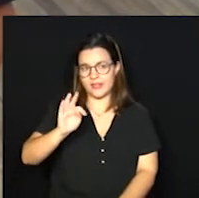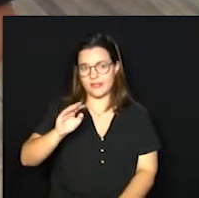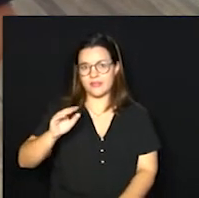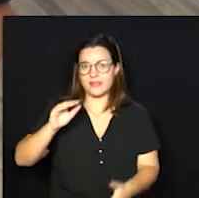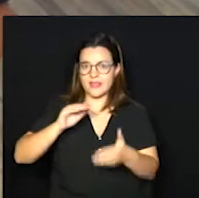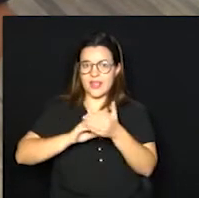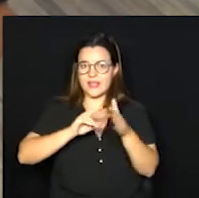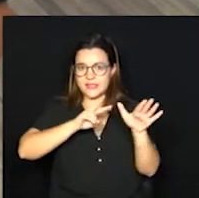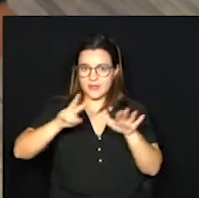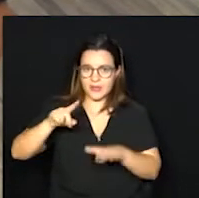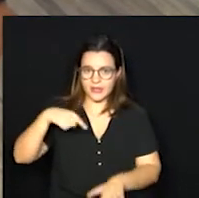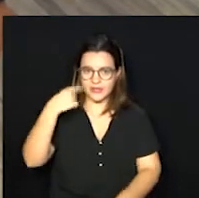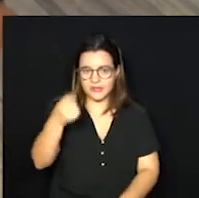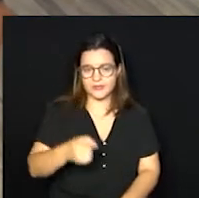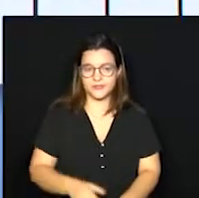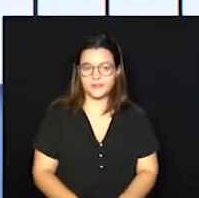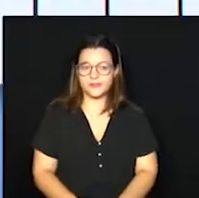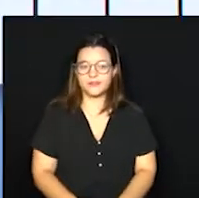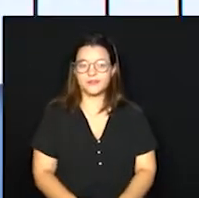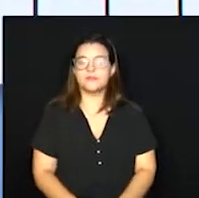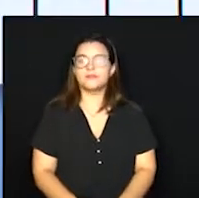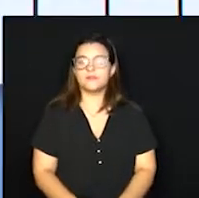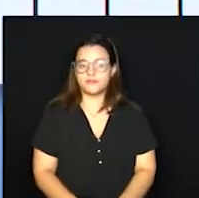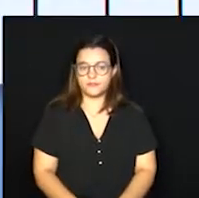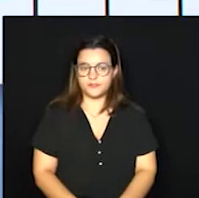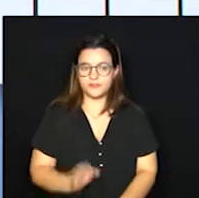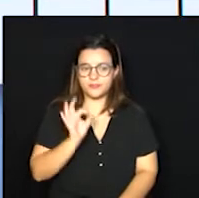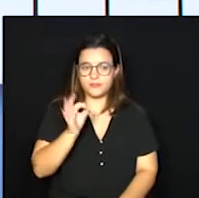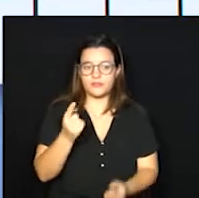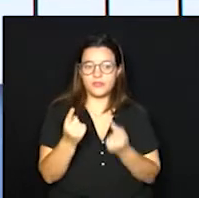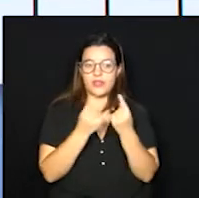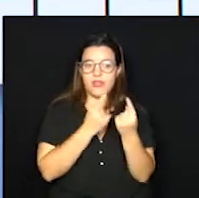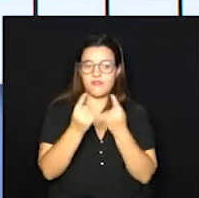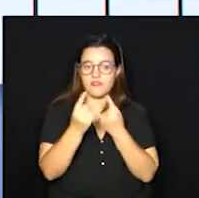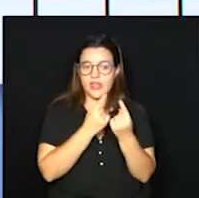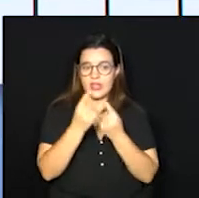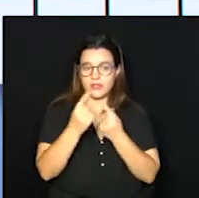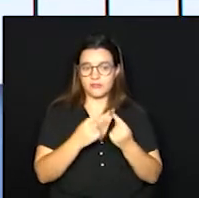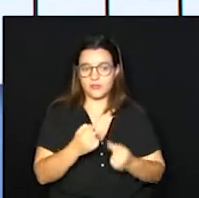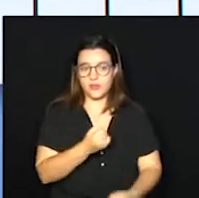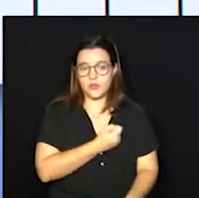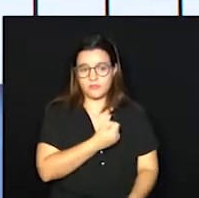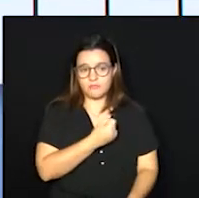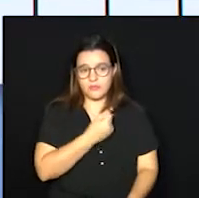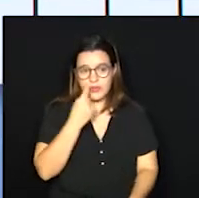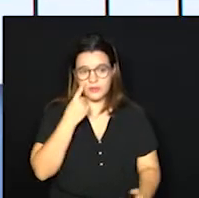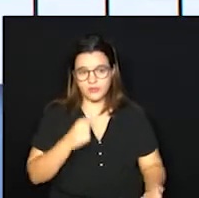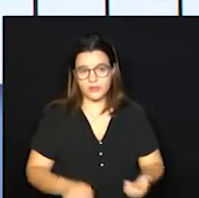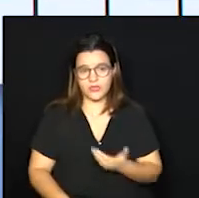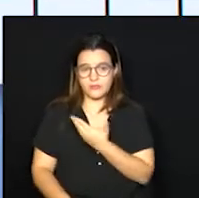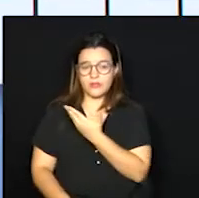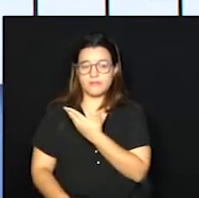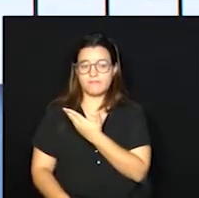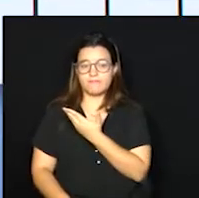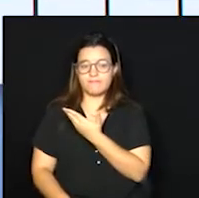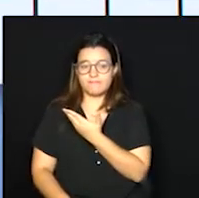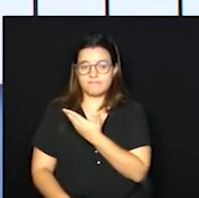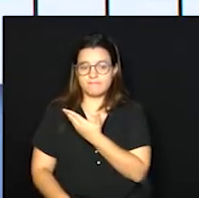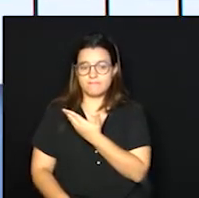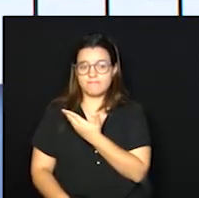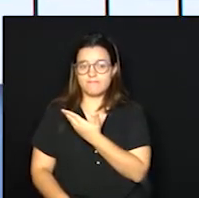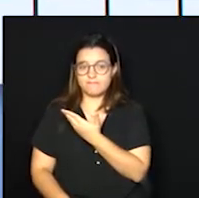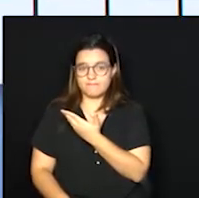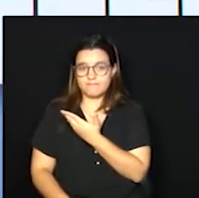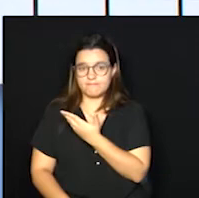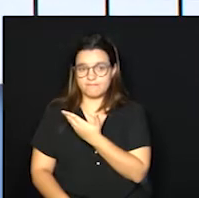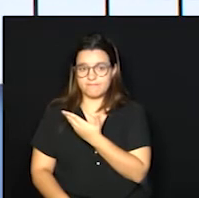que ela vai ficar interditada, né? Isso, é uma importante avenida ali na região da Rui Rodrigues. Olha, é a Avenida Camusim, que